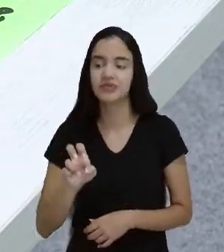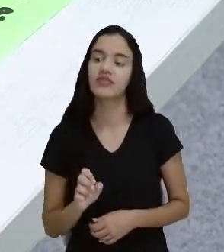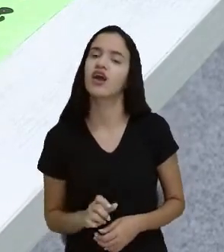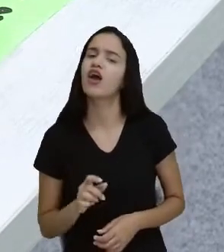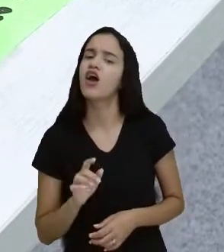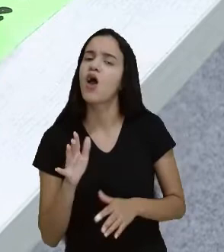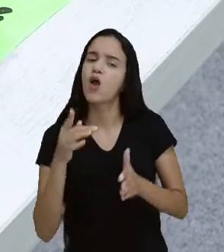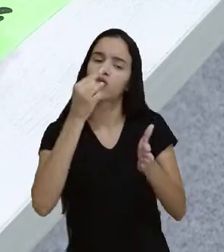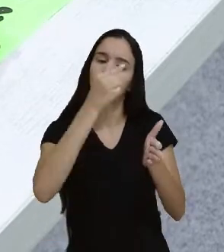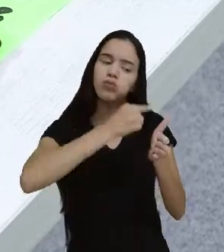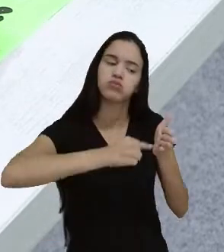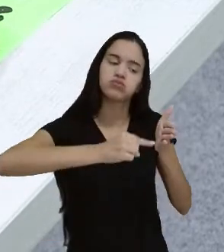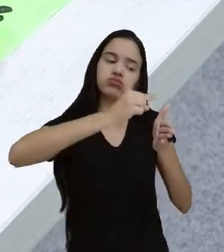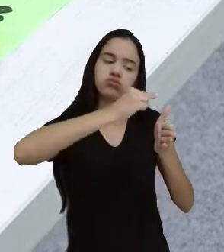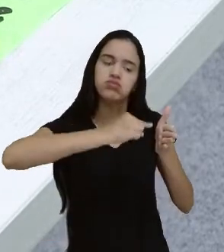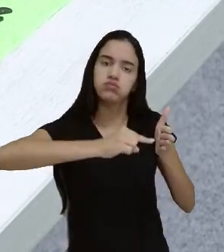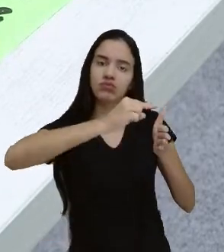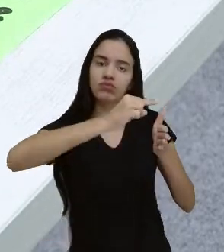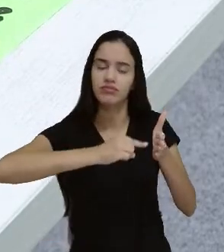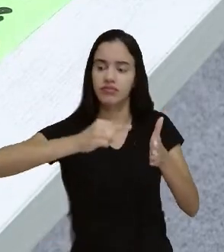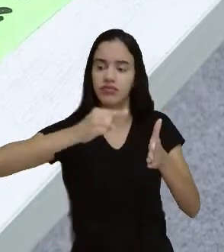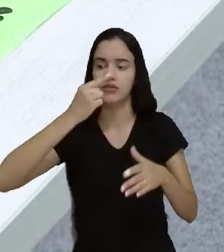Vou circular aqui, olha.